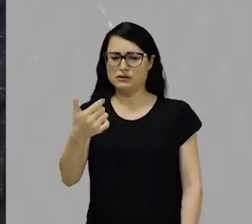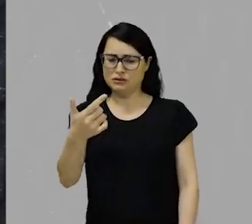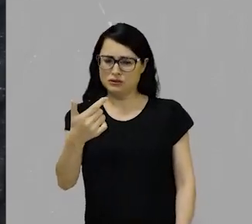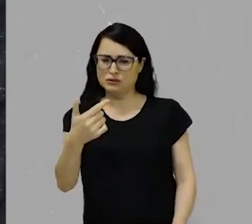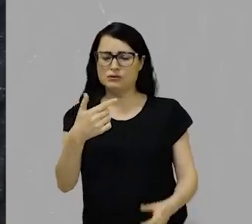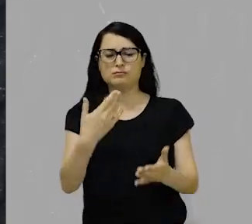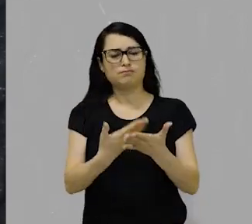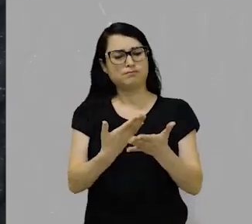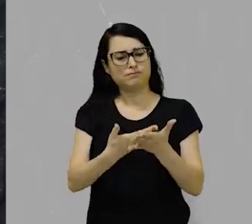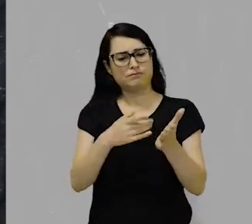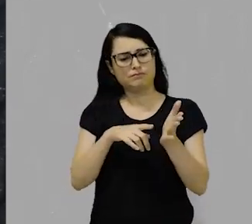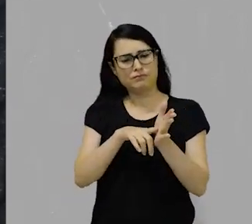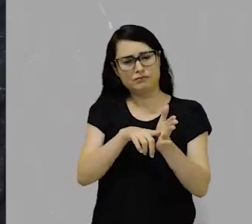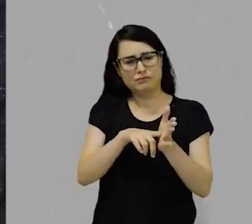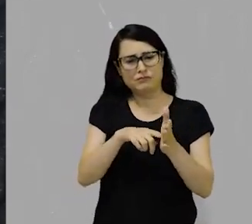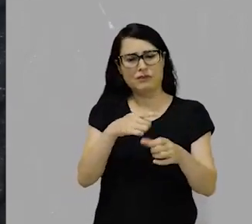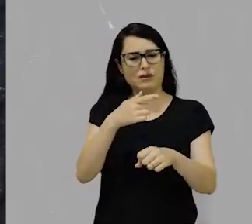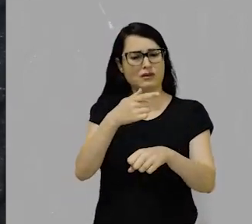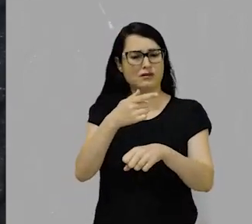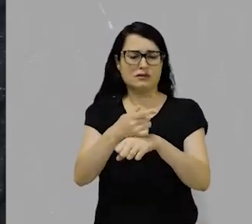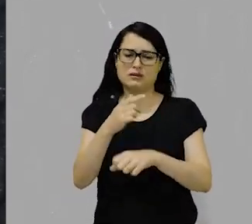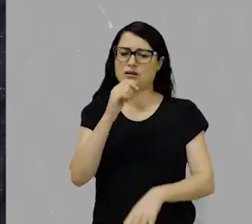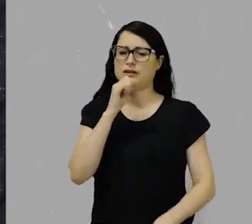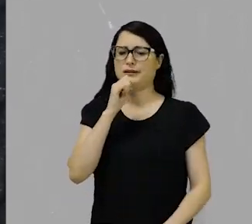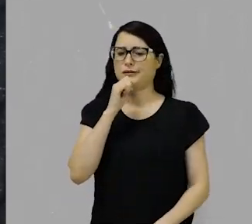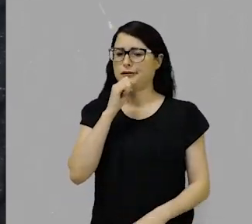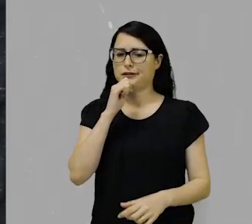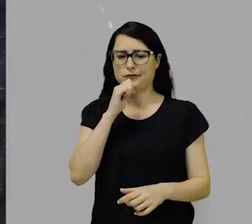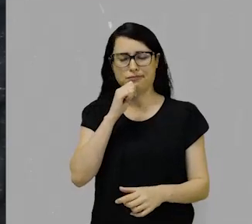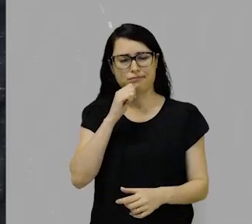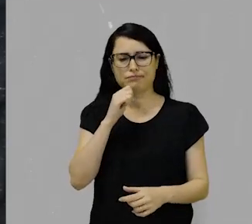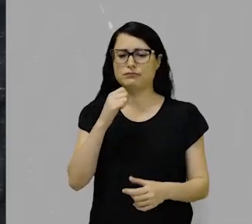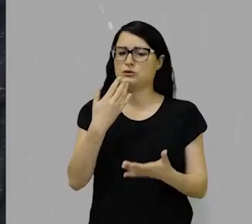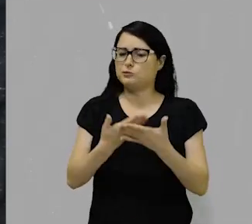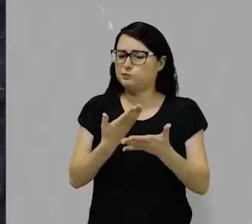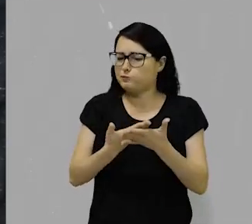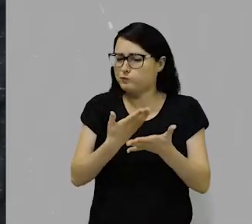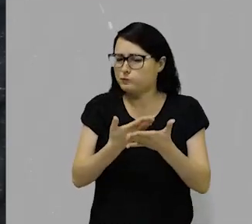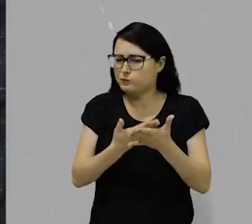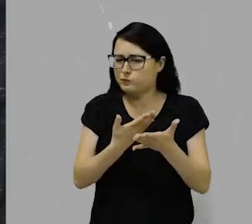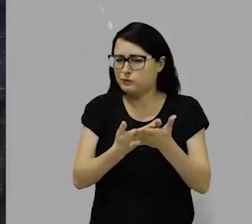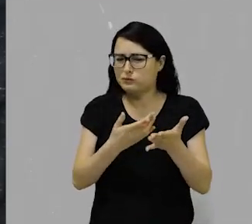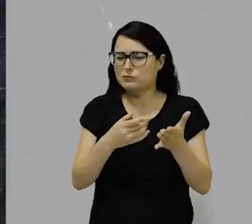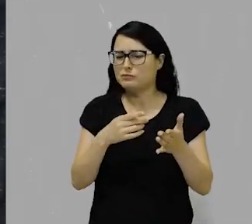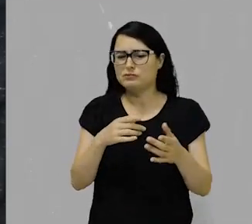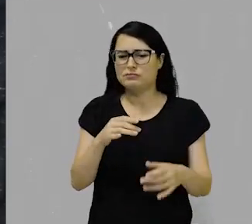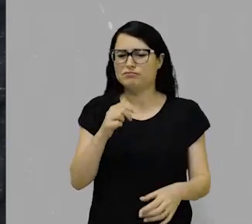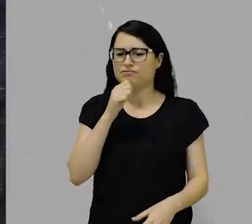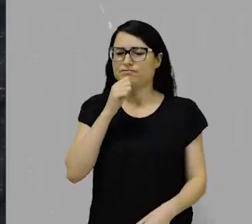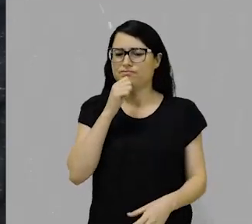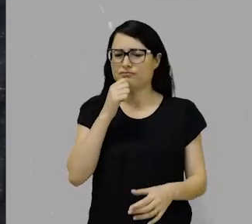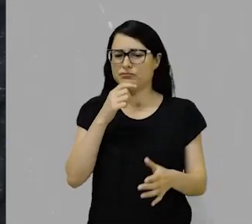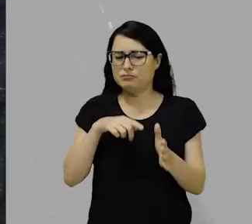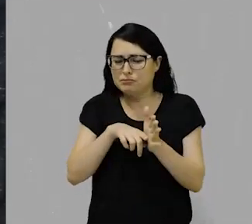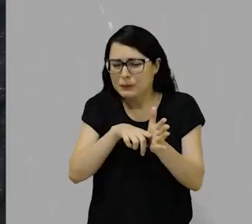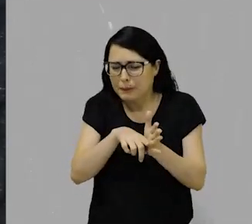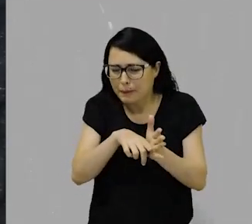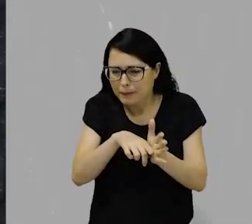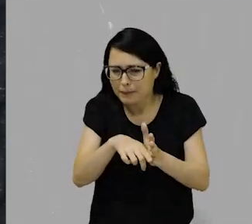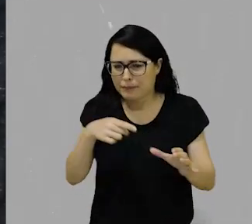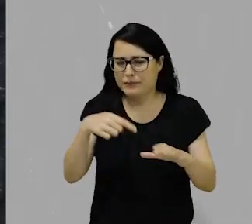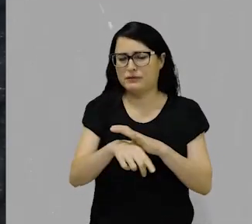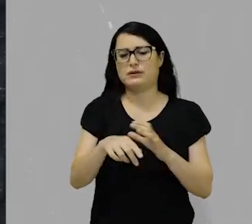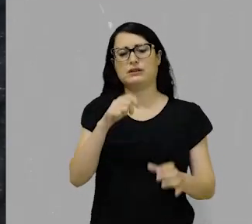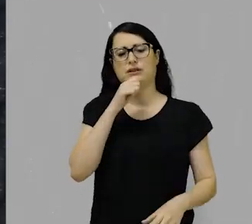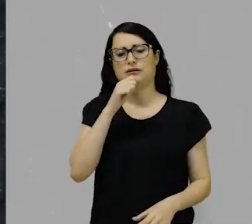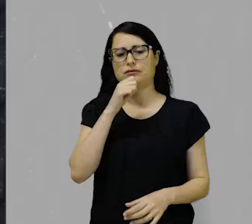a geologia ainda não estavam tão avançados. As pessoas acreditavam que os continentes eles estavam apenas sobre um único bloco rochoso